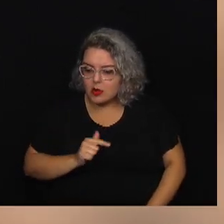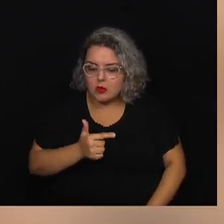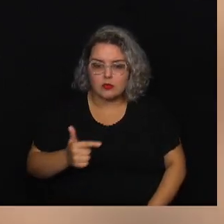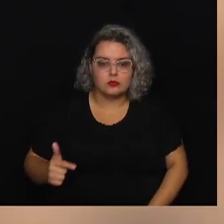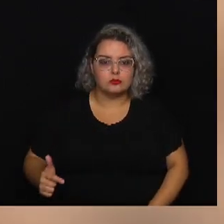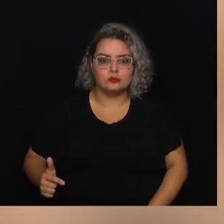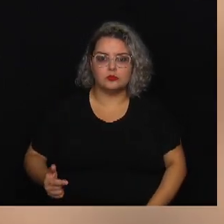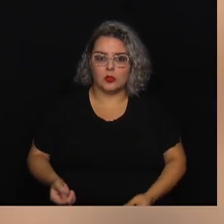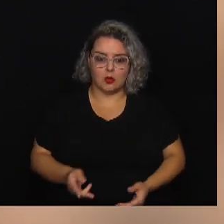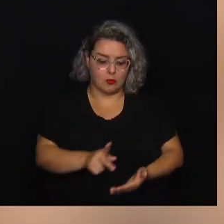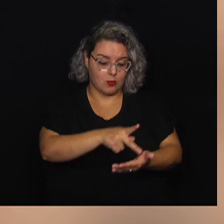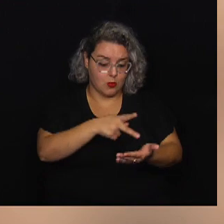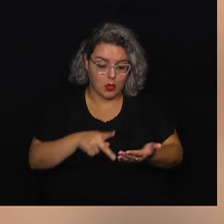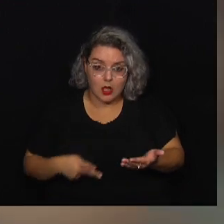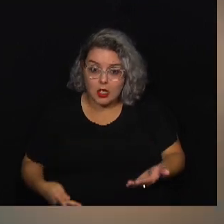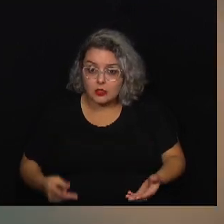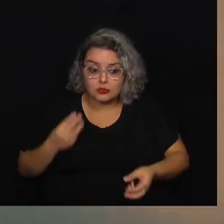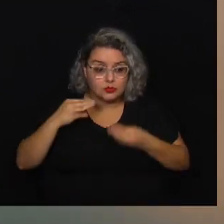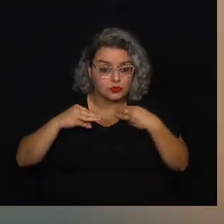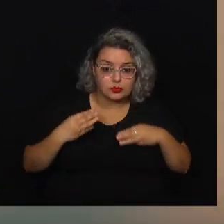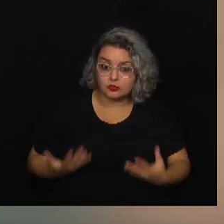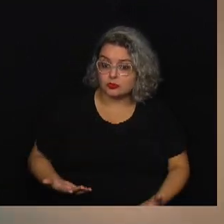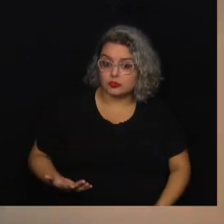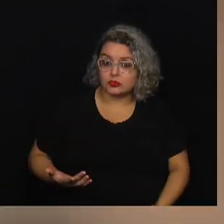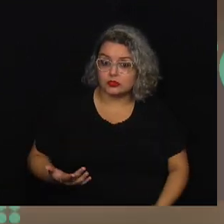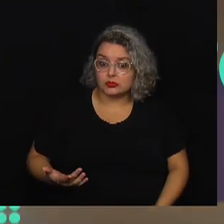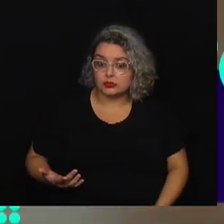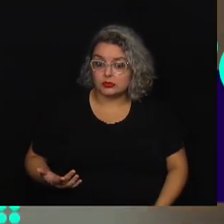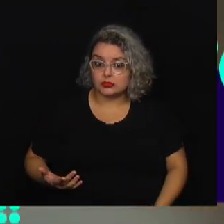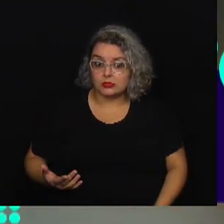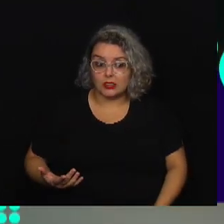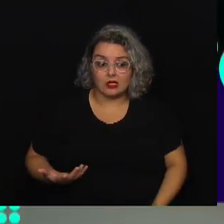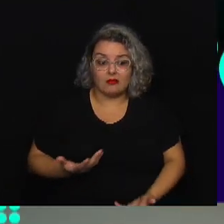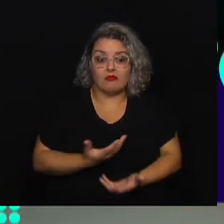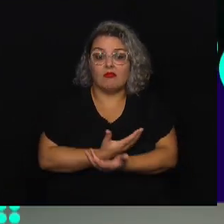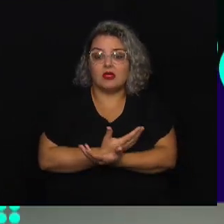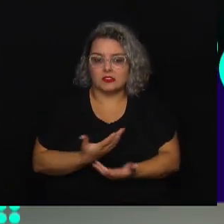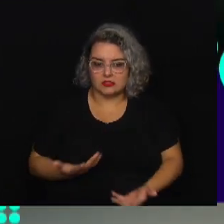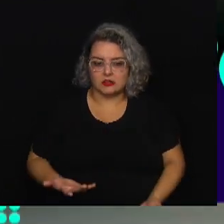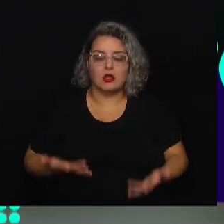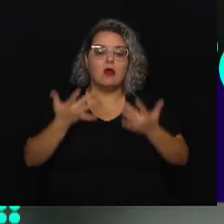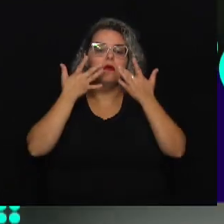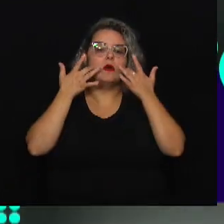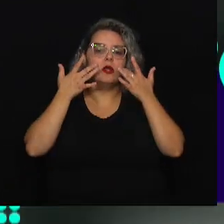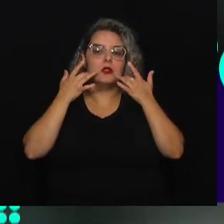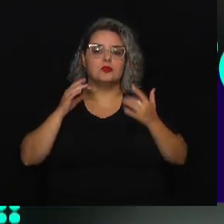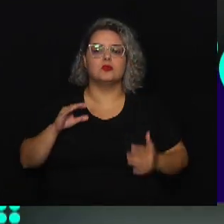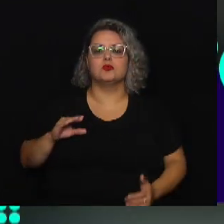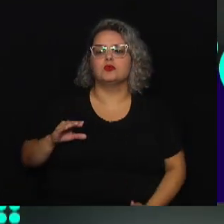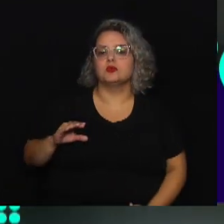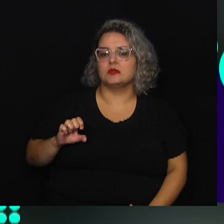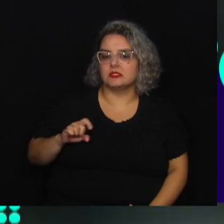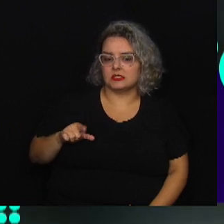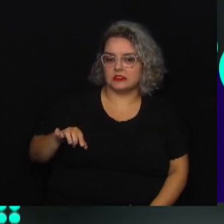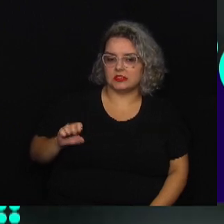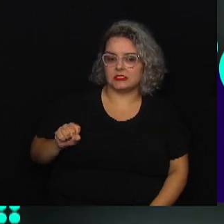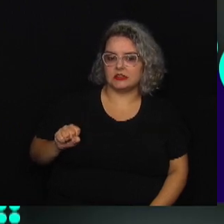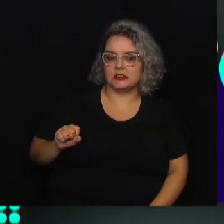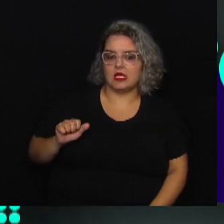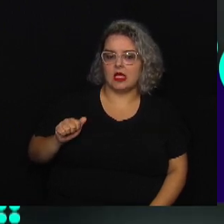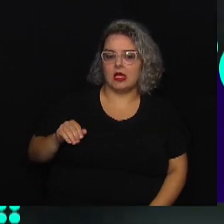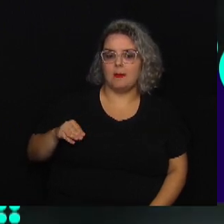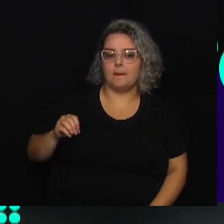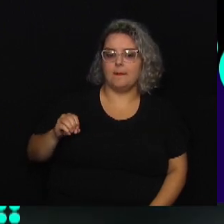ele não existe, ele é oco. Vai ter teatro no César Moreiras hoje e sábado. O